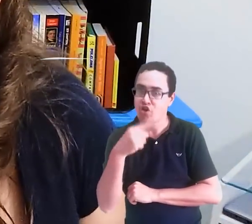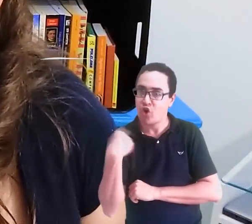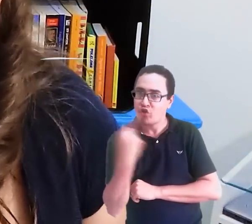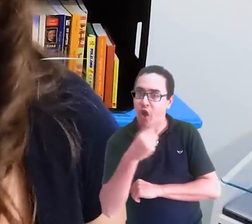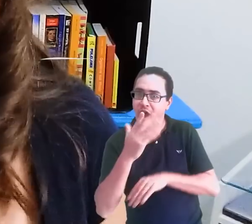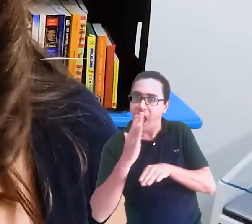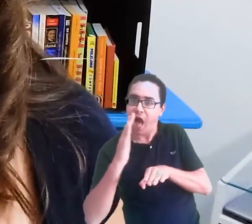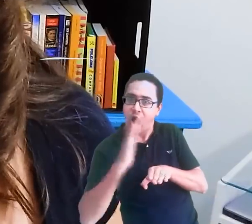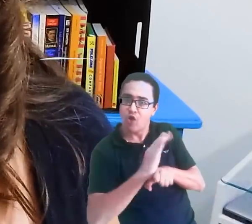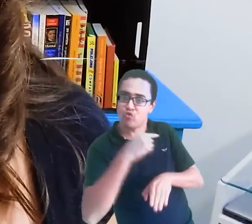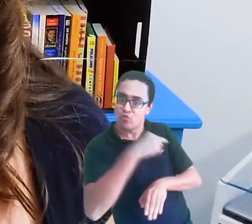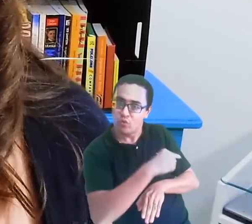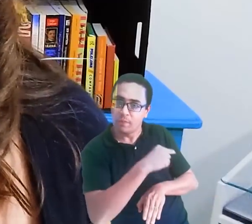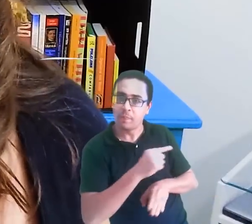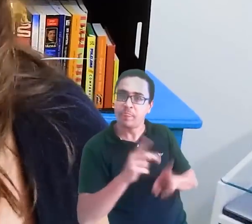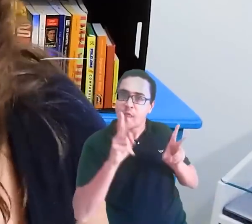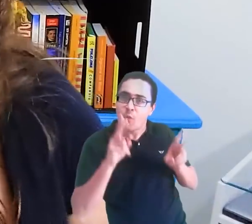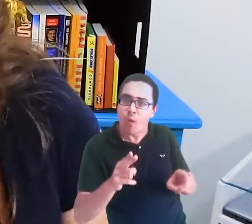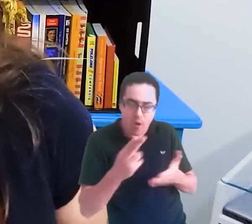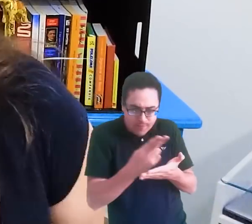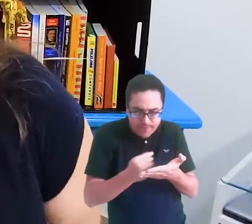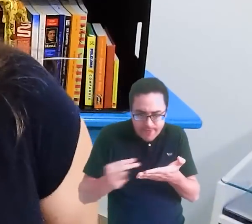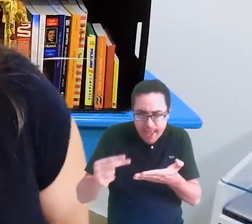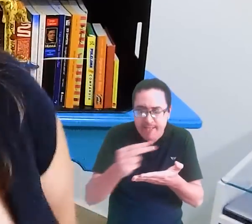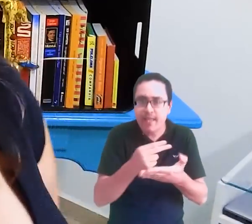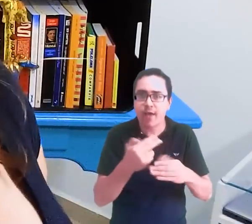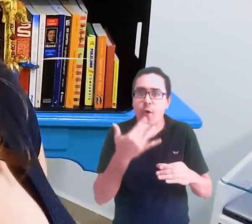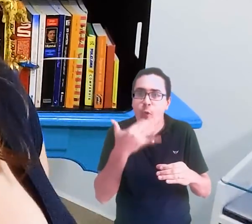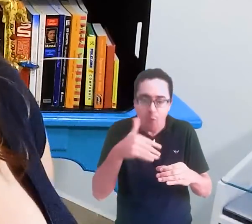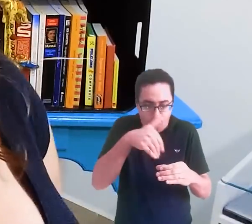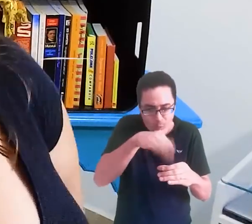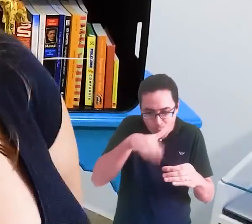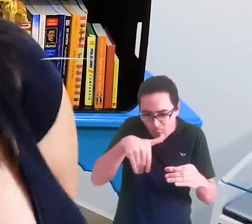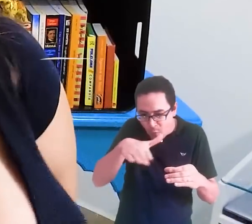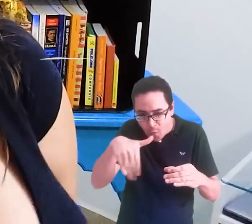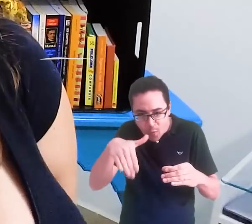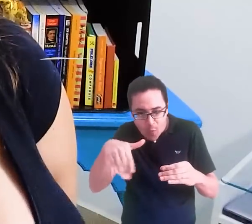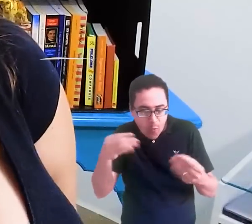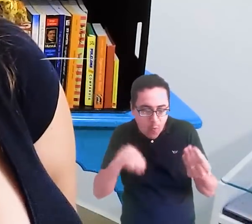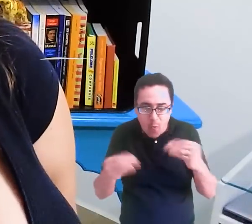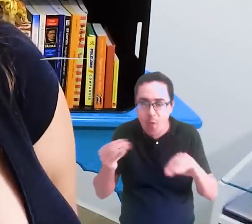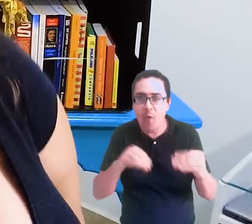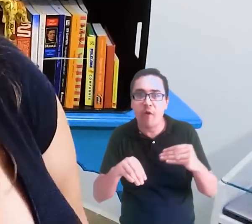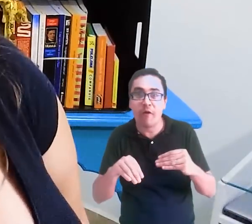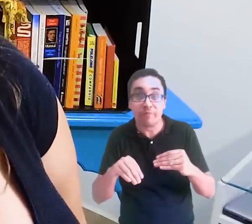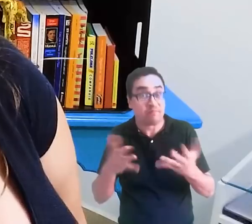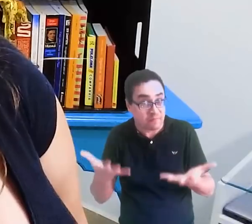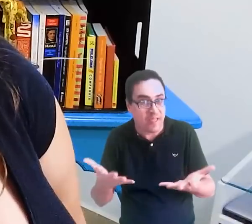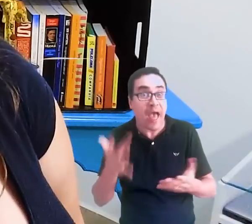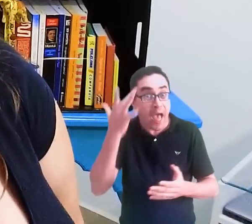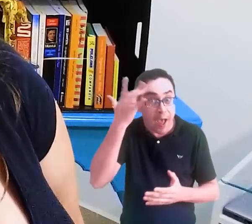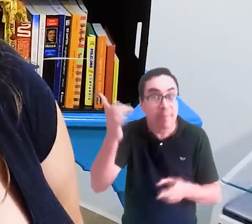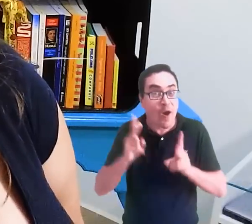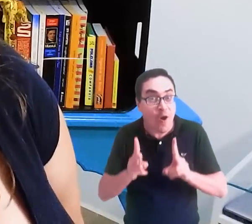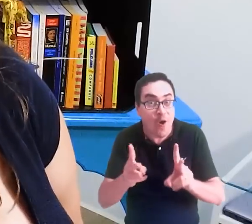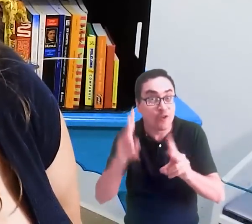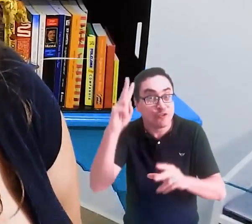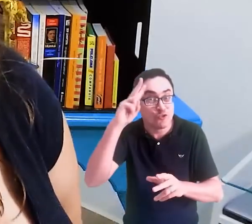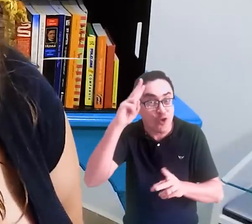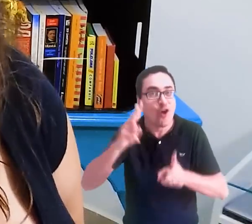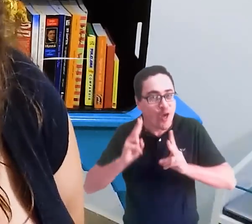aviador a fazer desenhos com aquarelas e lápis de cor? Não percam amanhã a continuação dessa